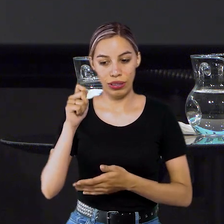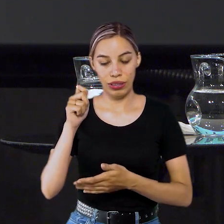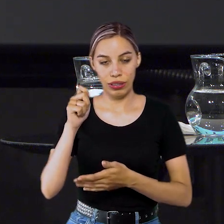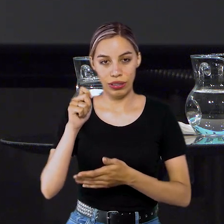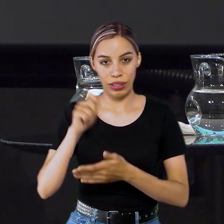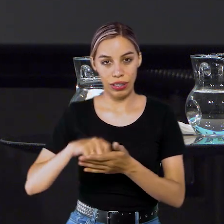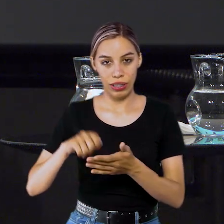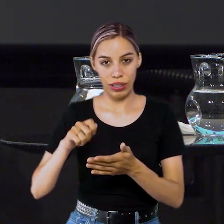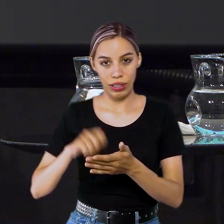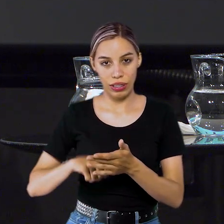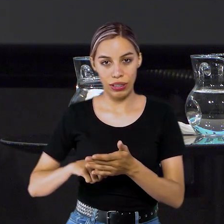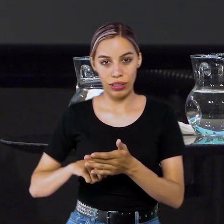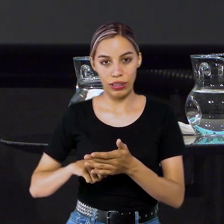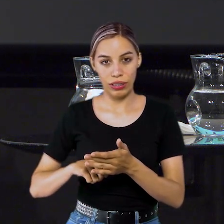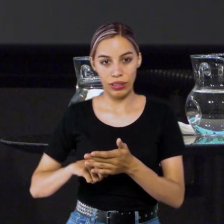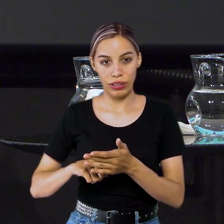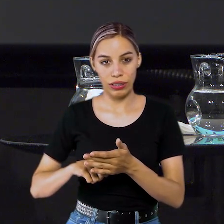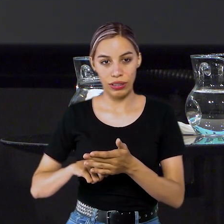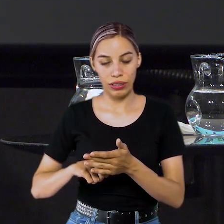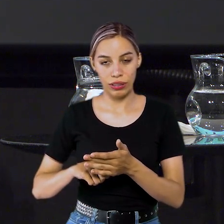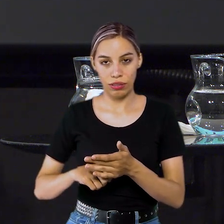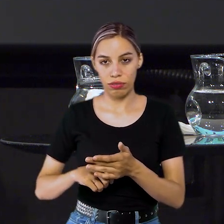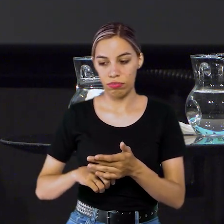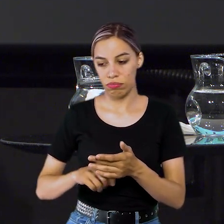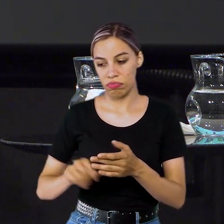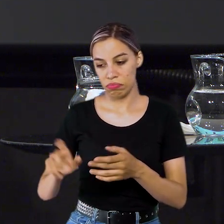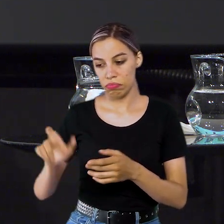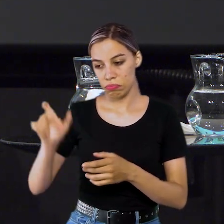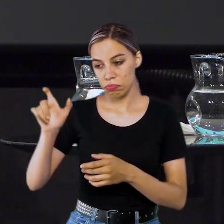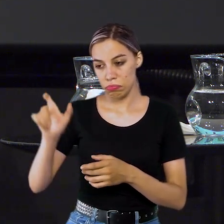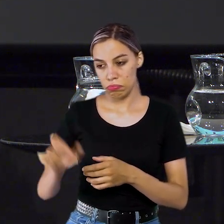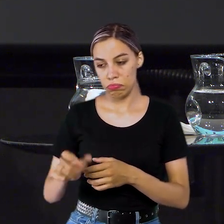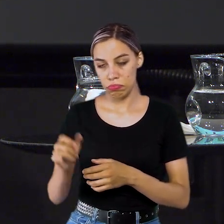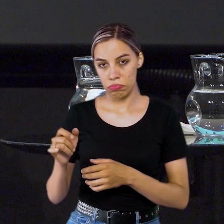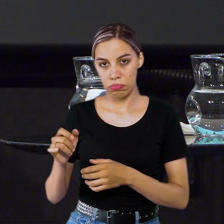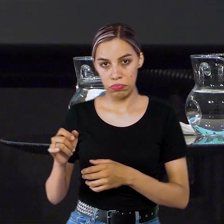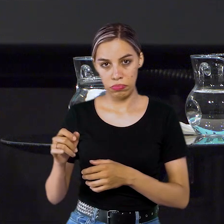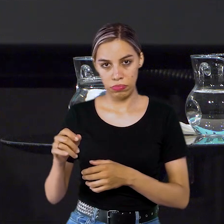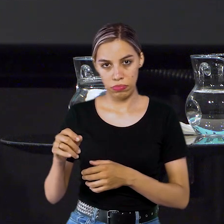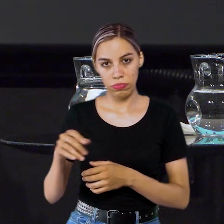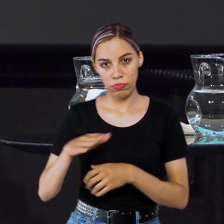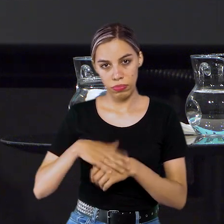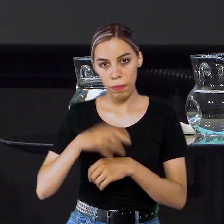pelo Juruá. É muito importante que eu aprender